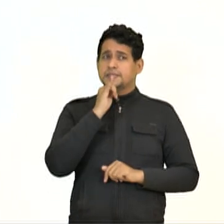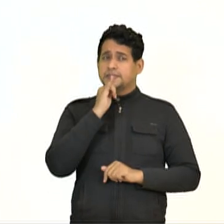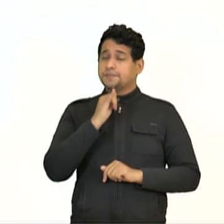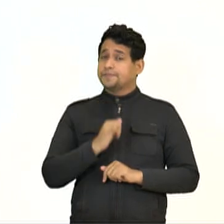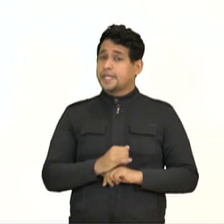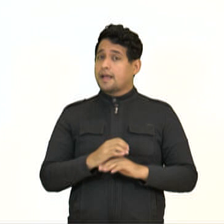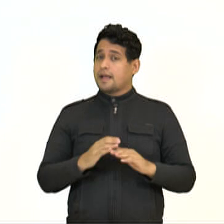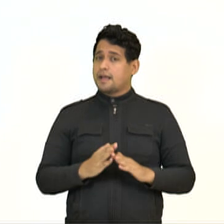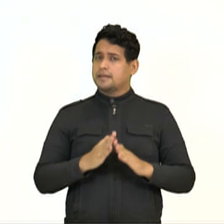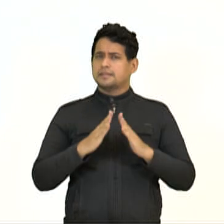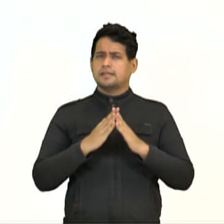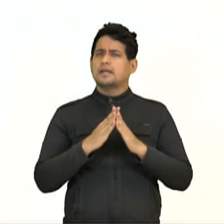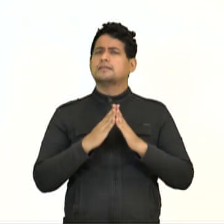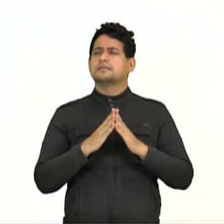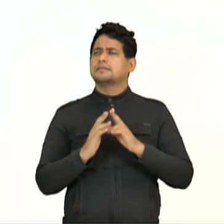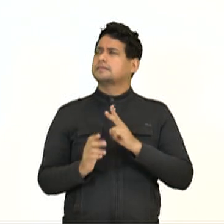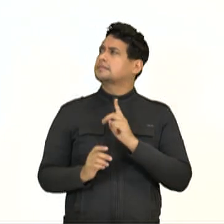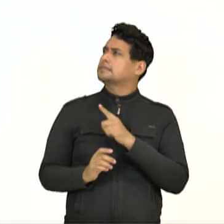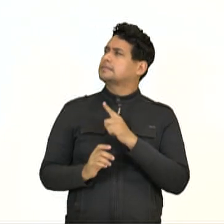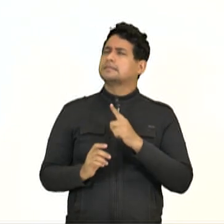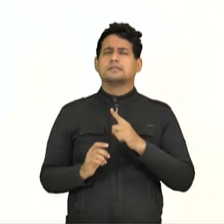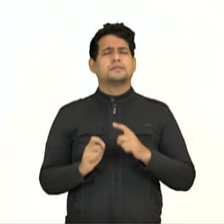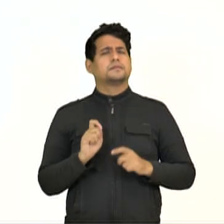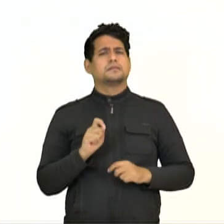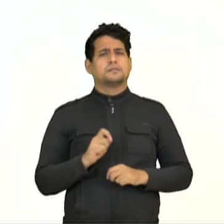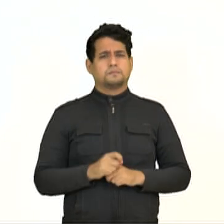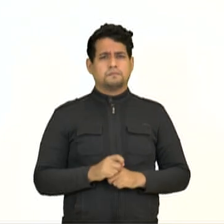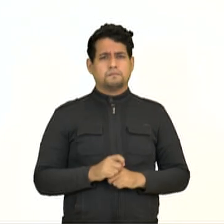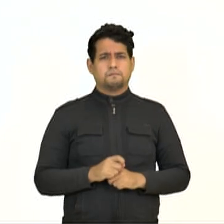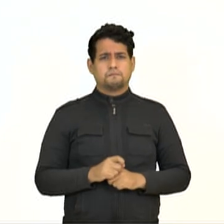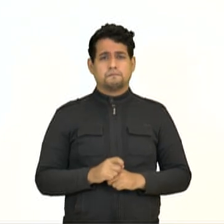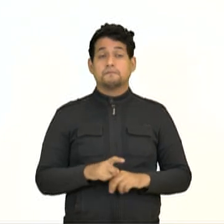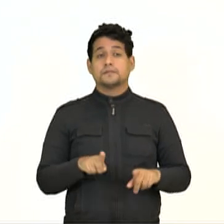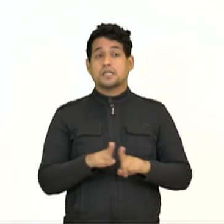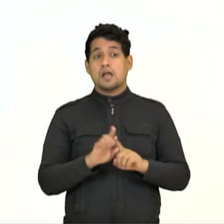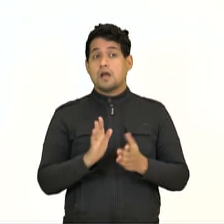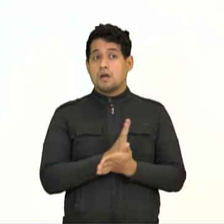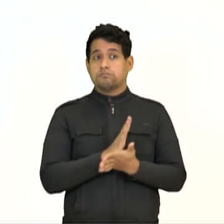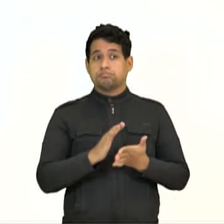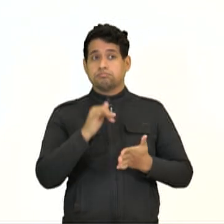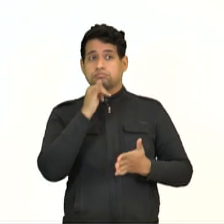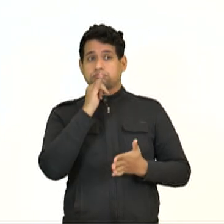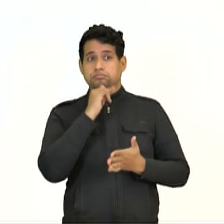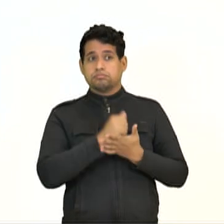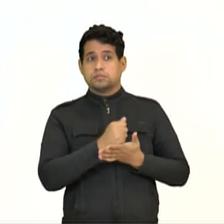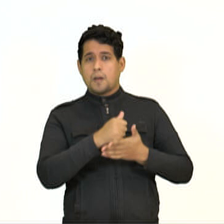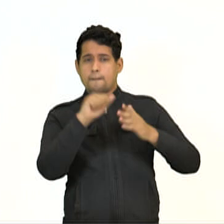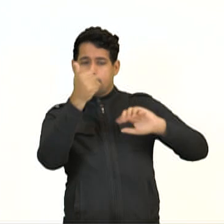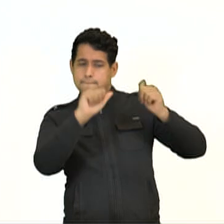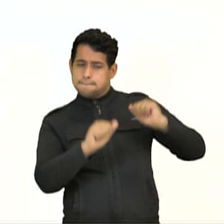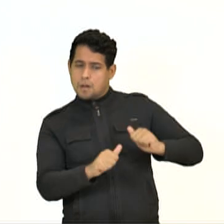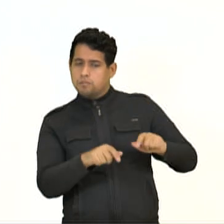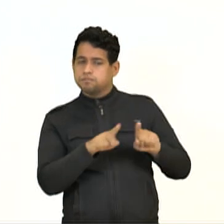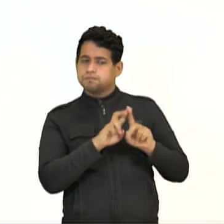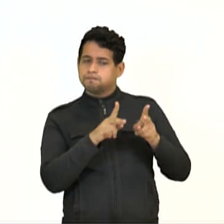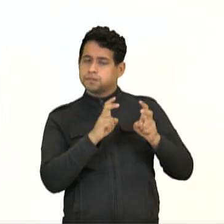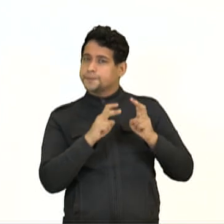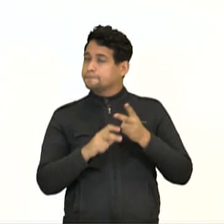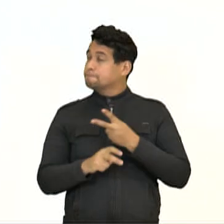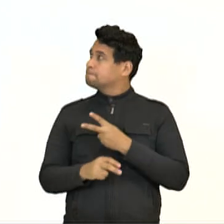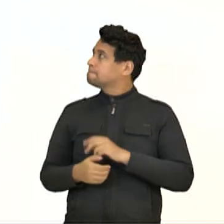house with other students. Rooms available August 1st,